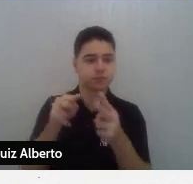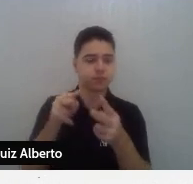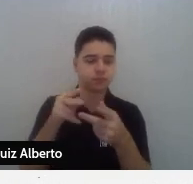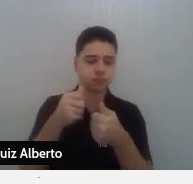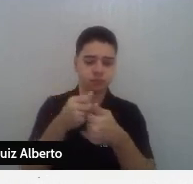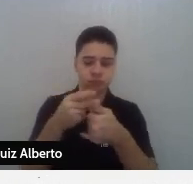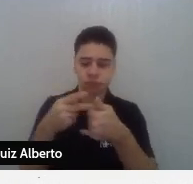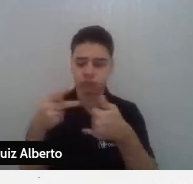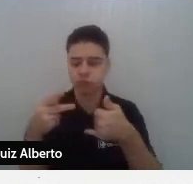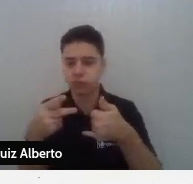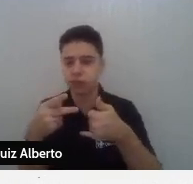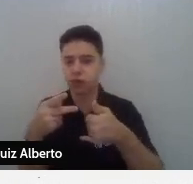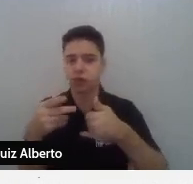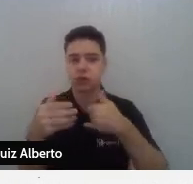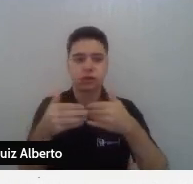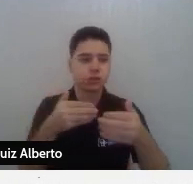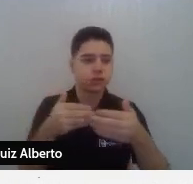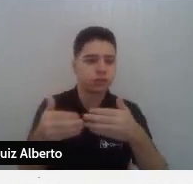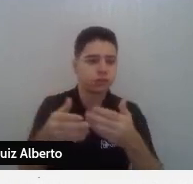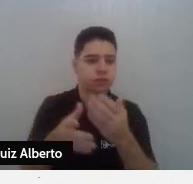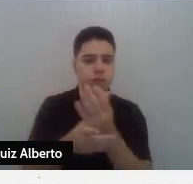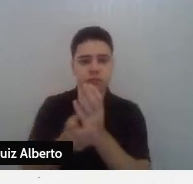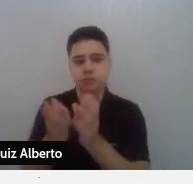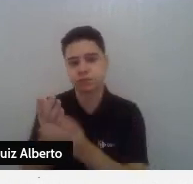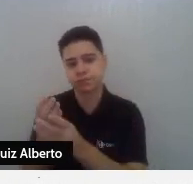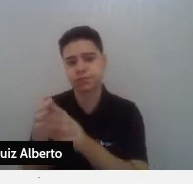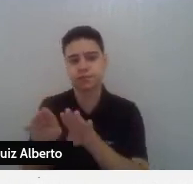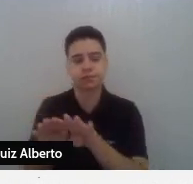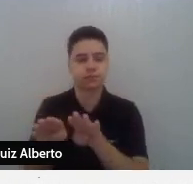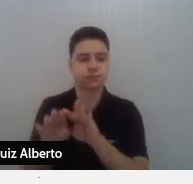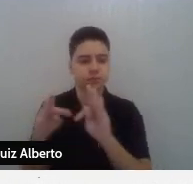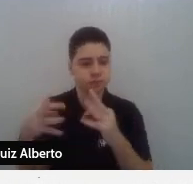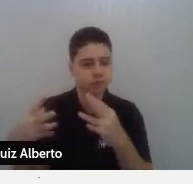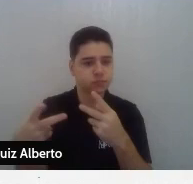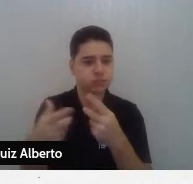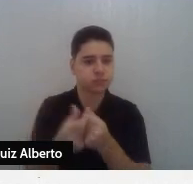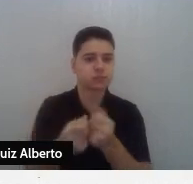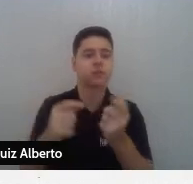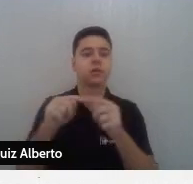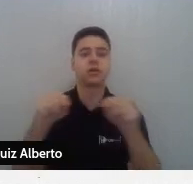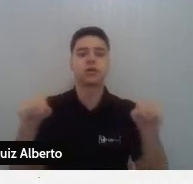aplicativos, quanto manualmente também em sala de aula.